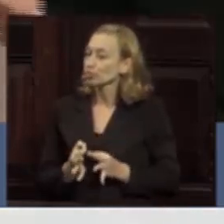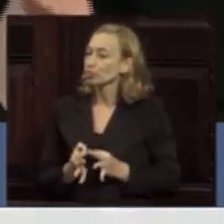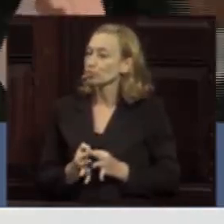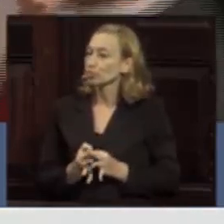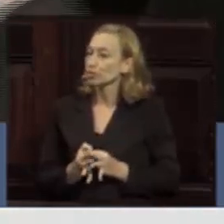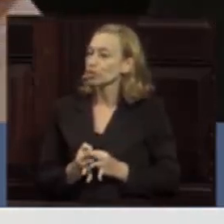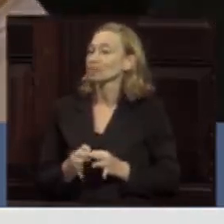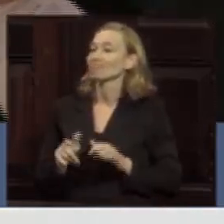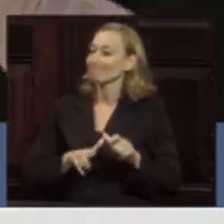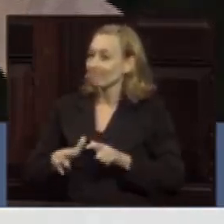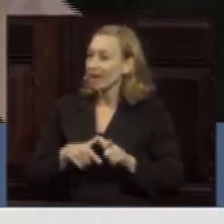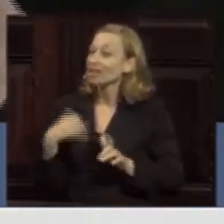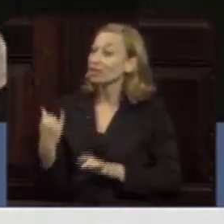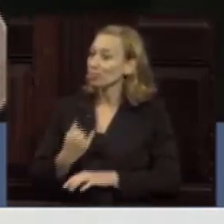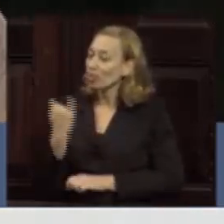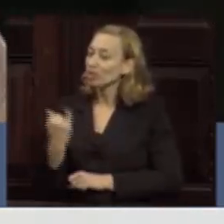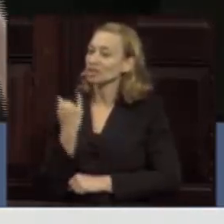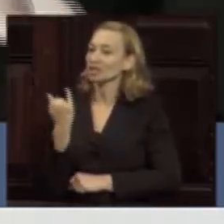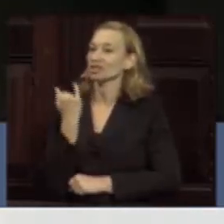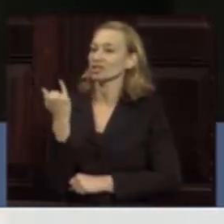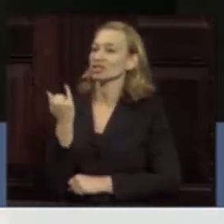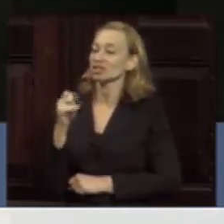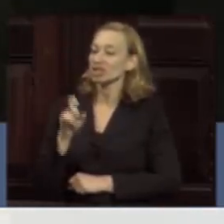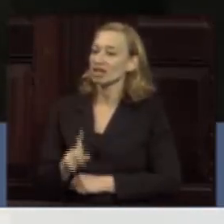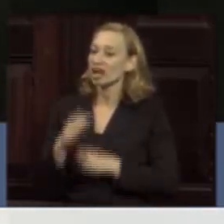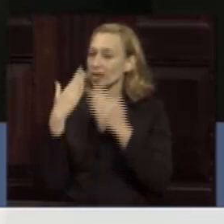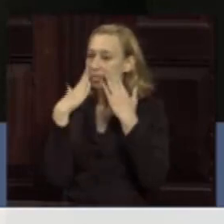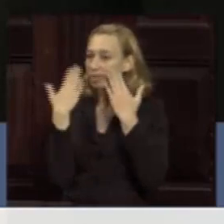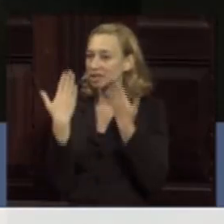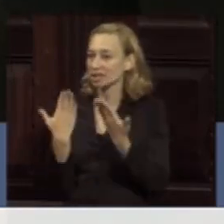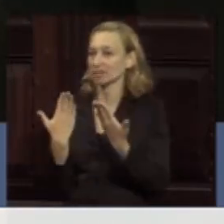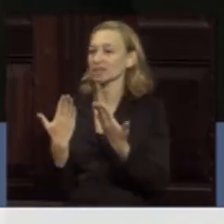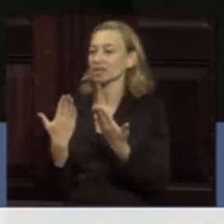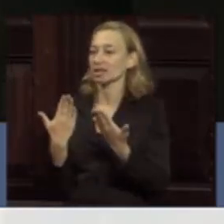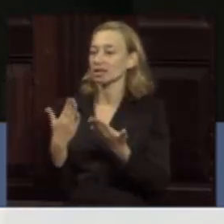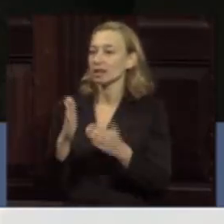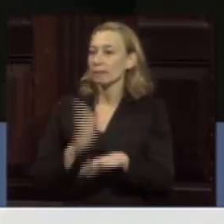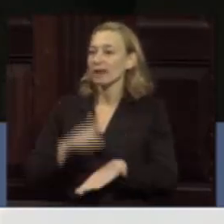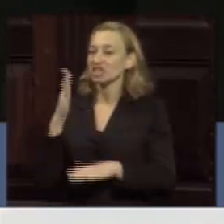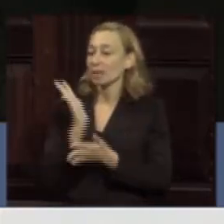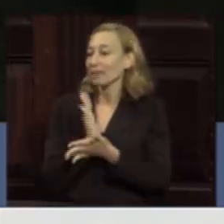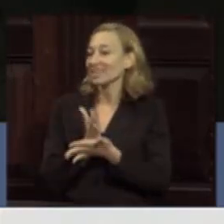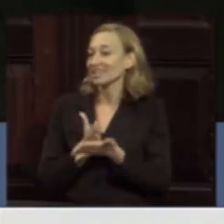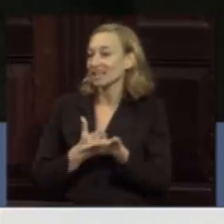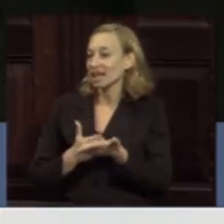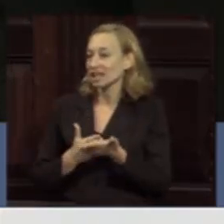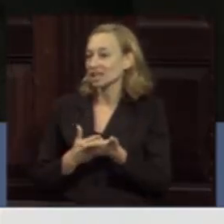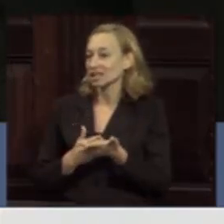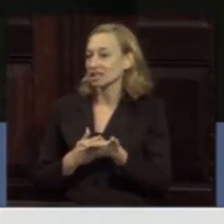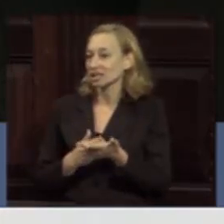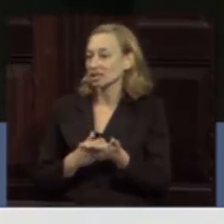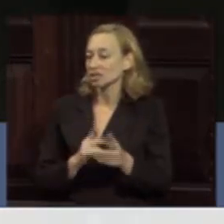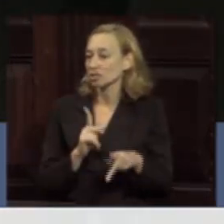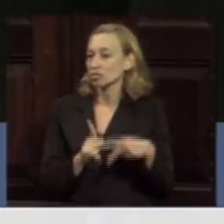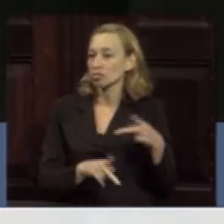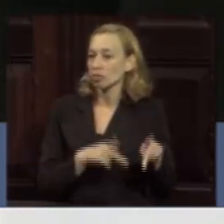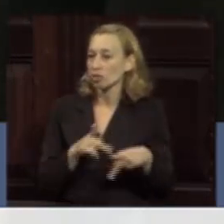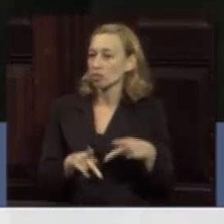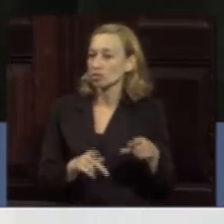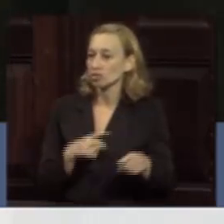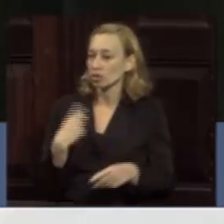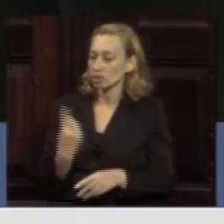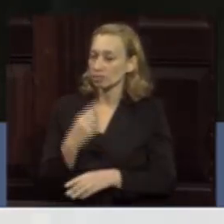muito importante, que é a representação de mais da metade da população do nosso